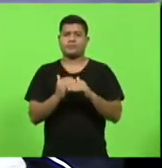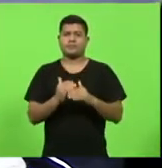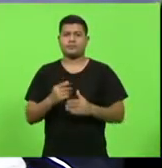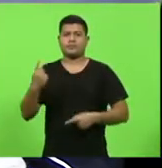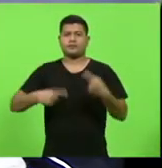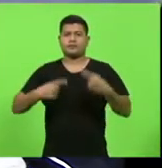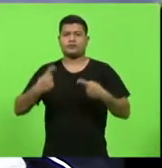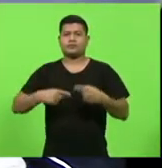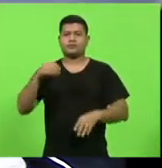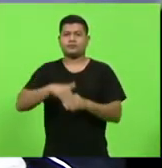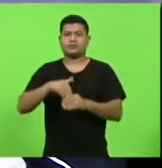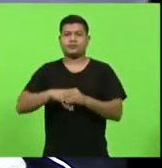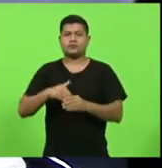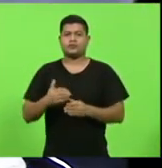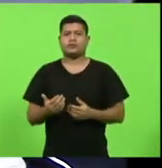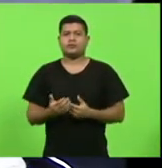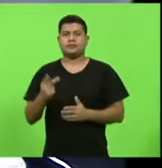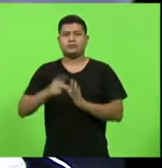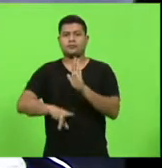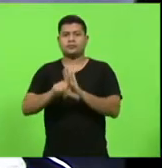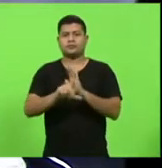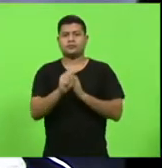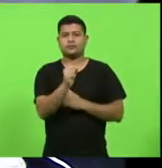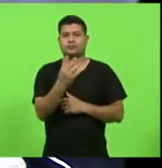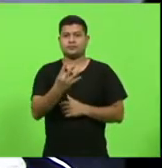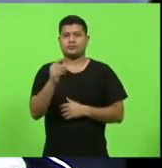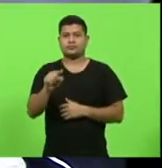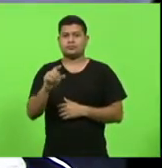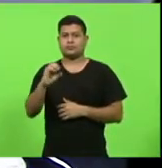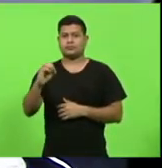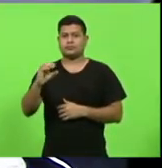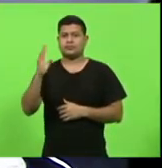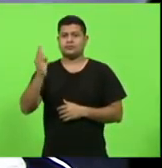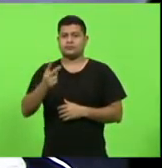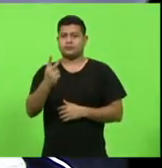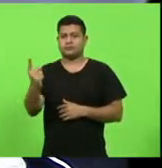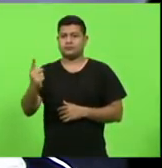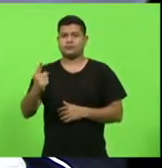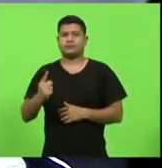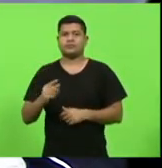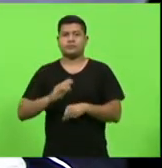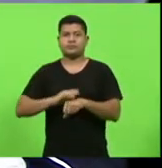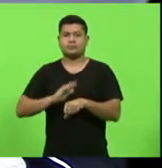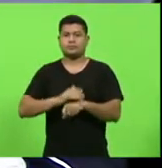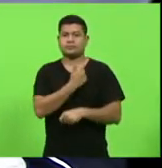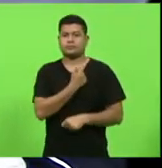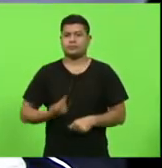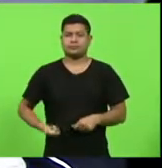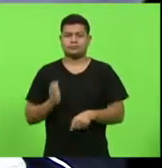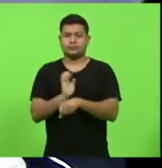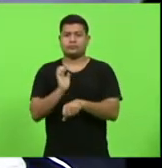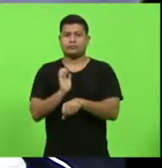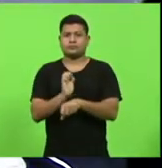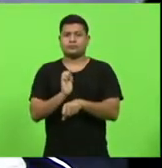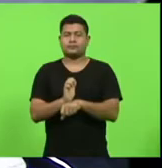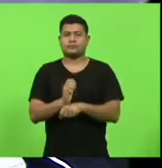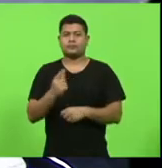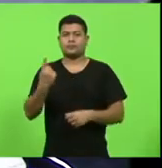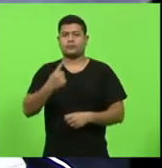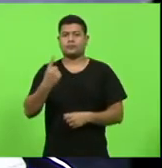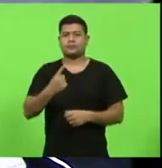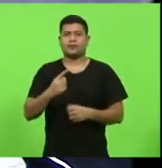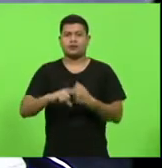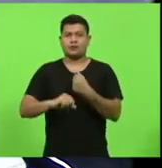Discussão e votação em turno único do projeto de lei 84.0/2021. Autor, Governo do Estado. Altera os artigos 1º e 3º da